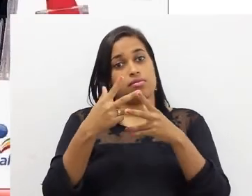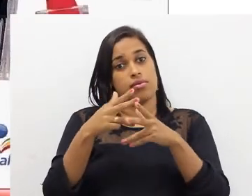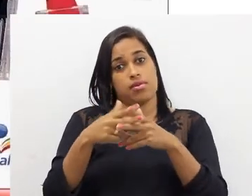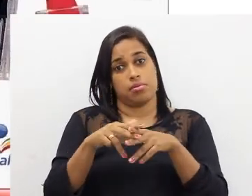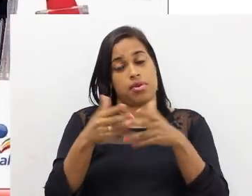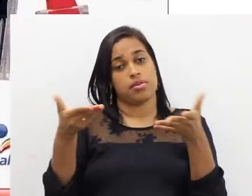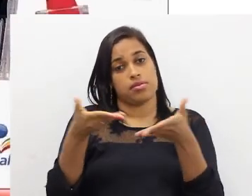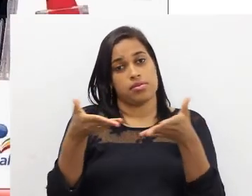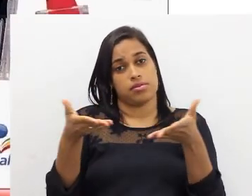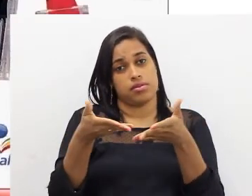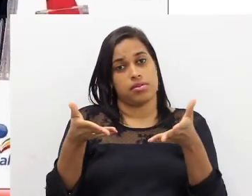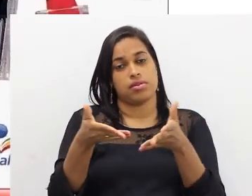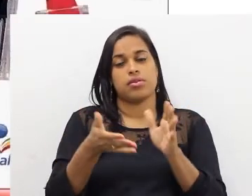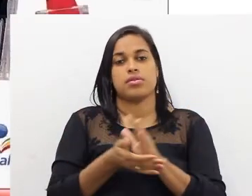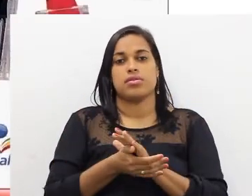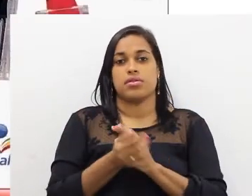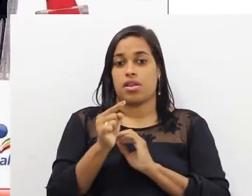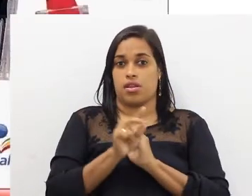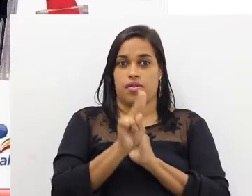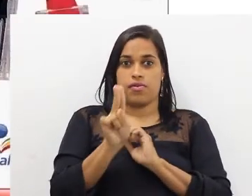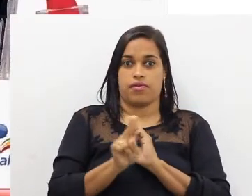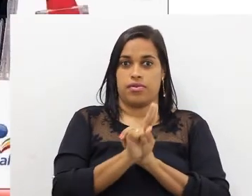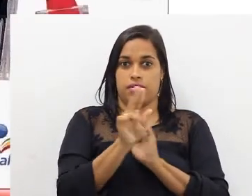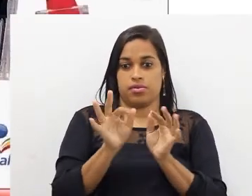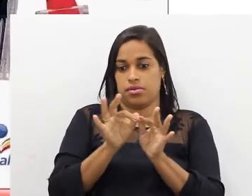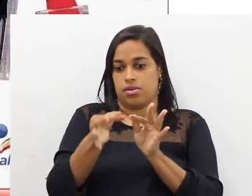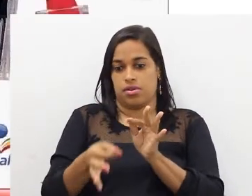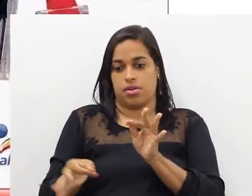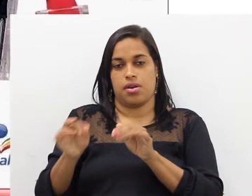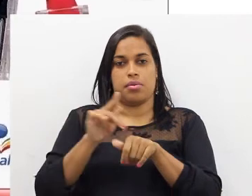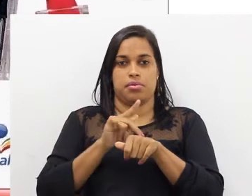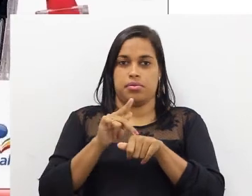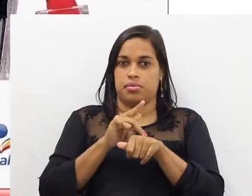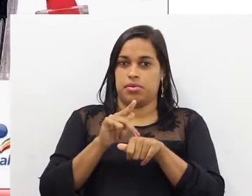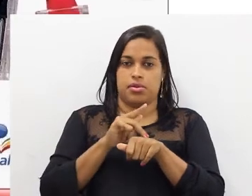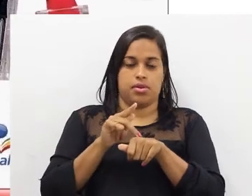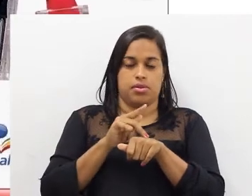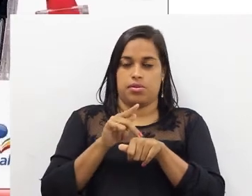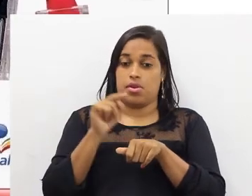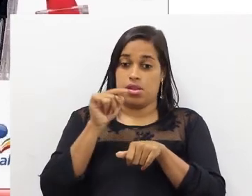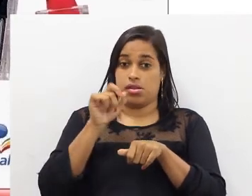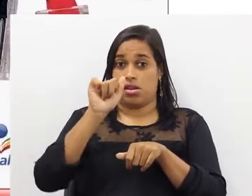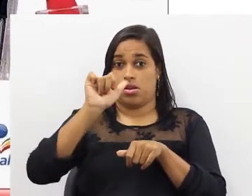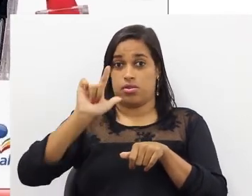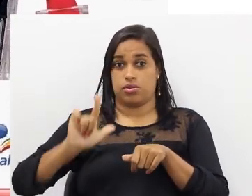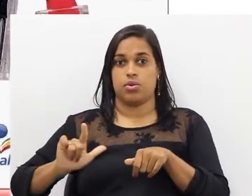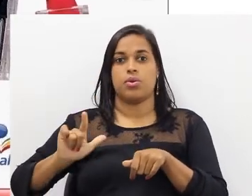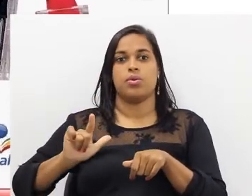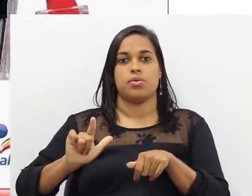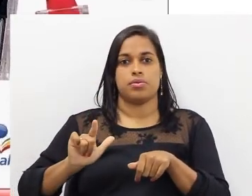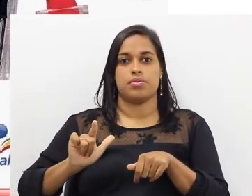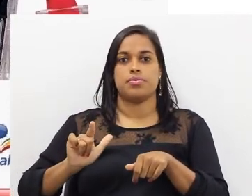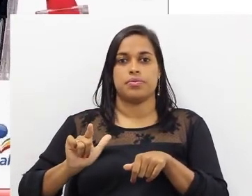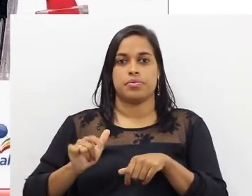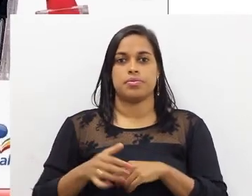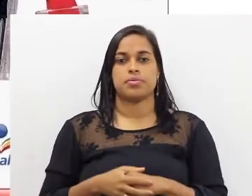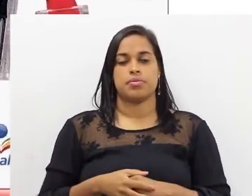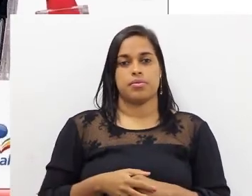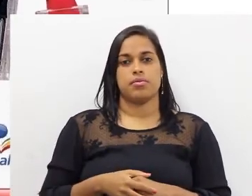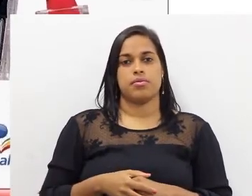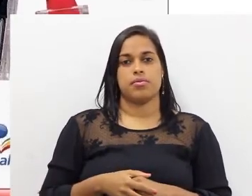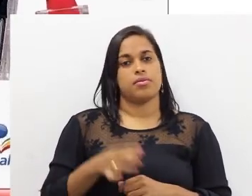envolvidas. Agora, a gente não vai mais usar aquele cabo preto lá chamado cabo coaxial. A gente está usando esse cabo azul aí. Se você der uma olhadinha aí no polo, na lan